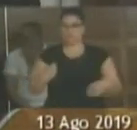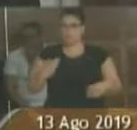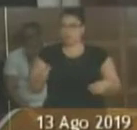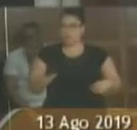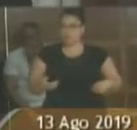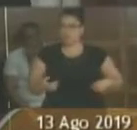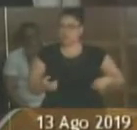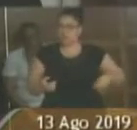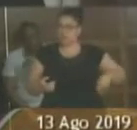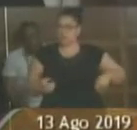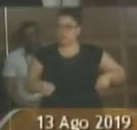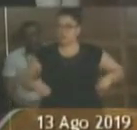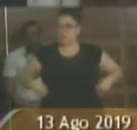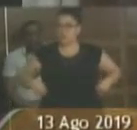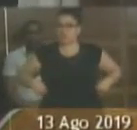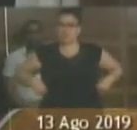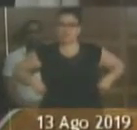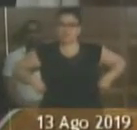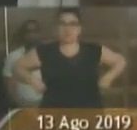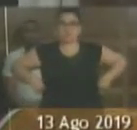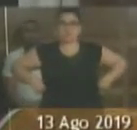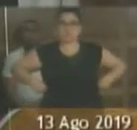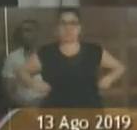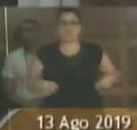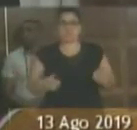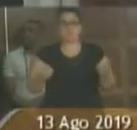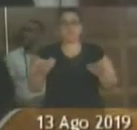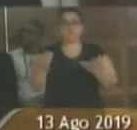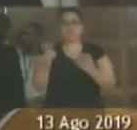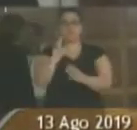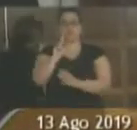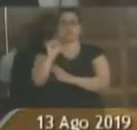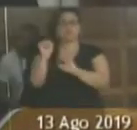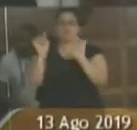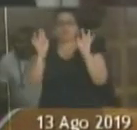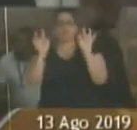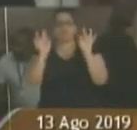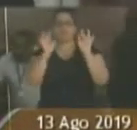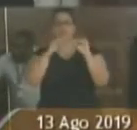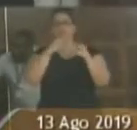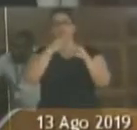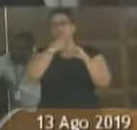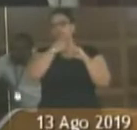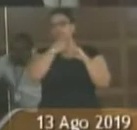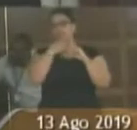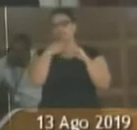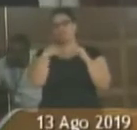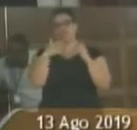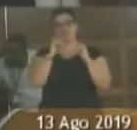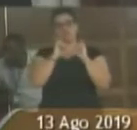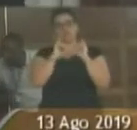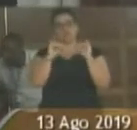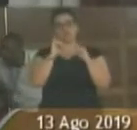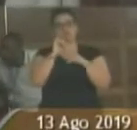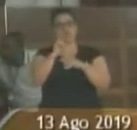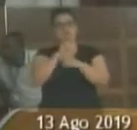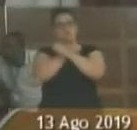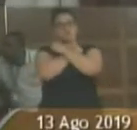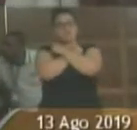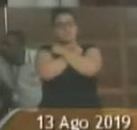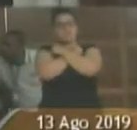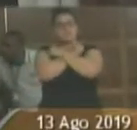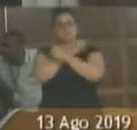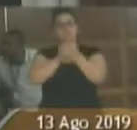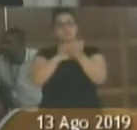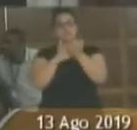Deixo aqui meu bom dia. O dia para mim realmente hoje é especial. Queria deixar aqui um abraço mais do que especial ao